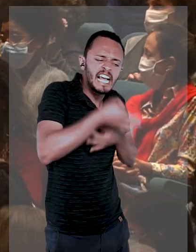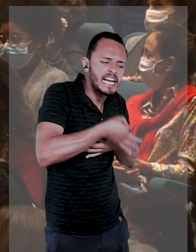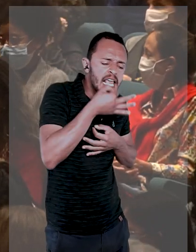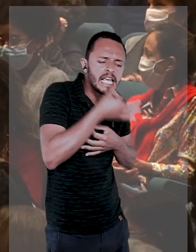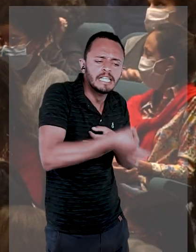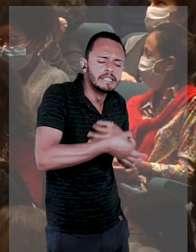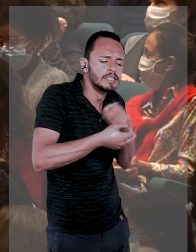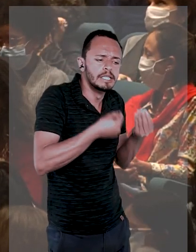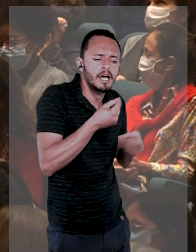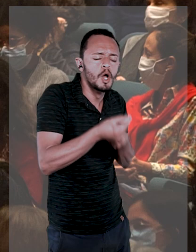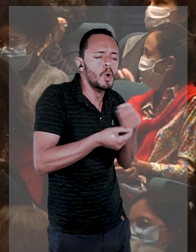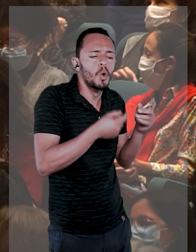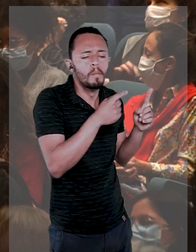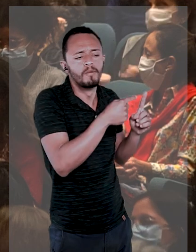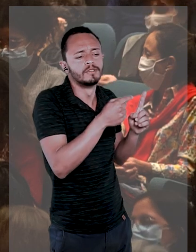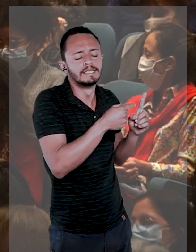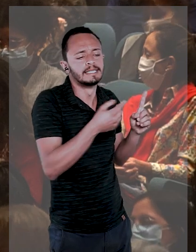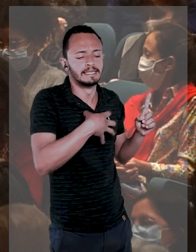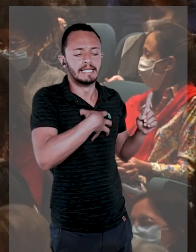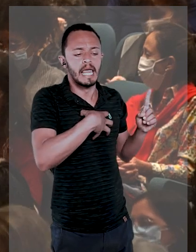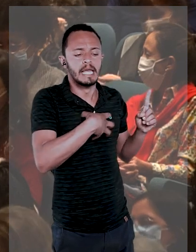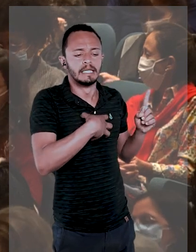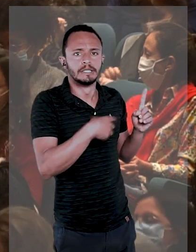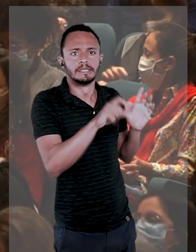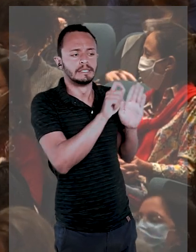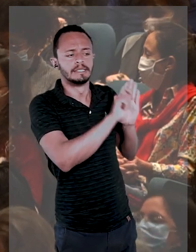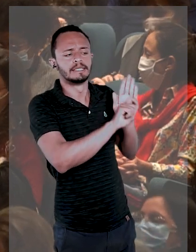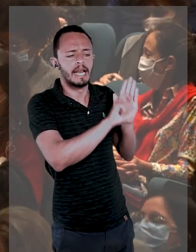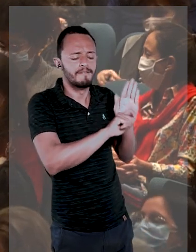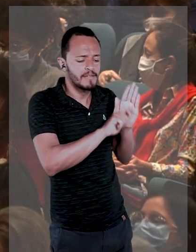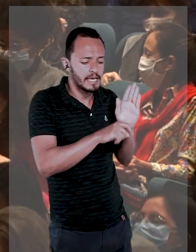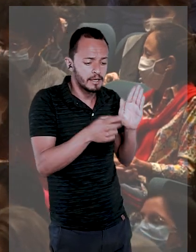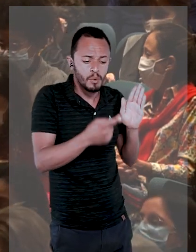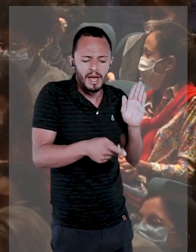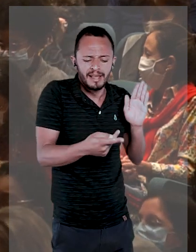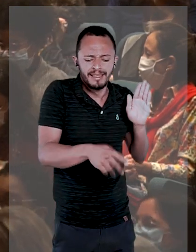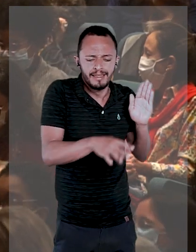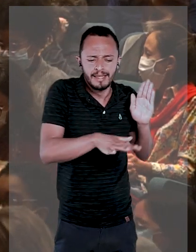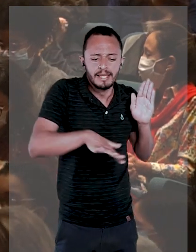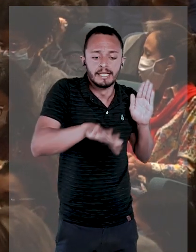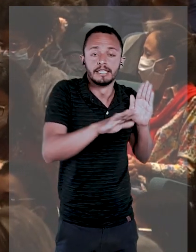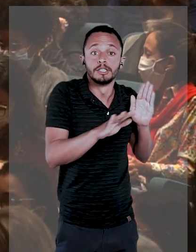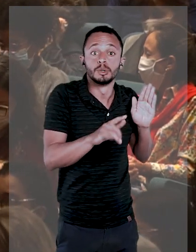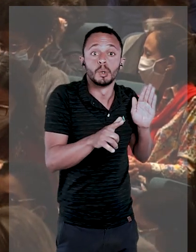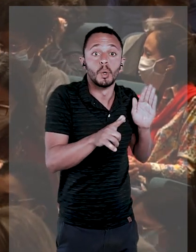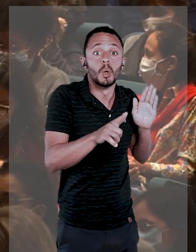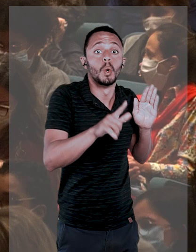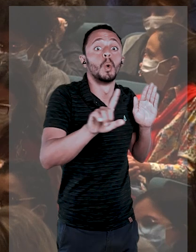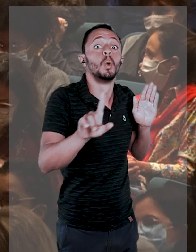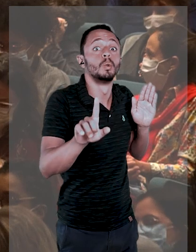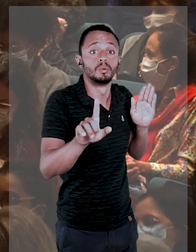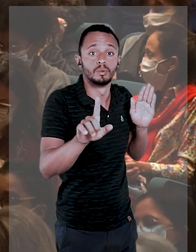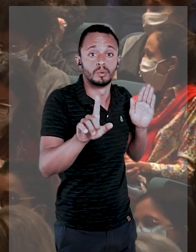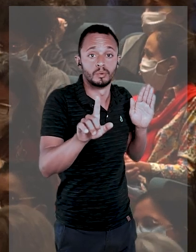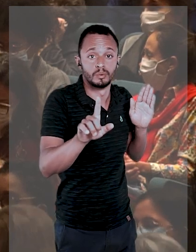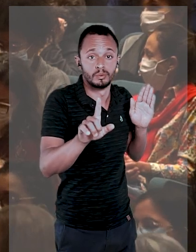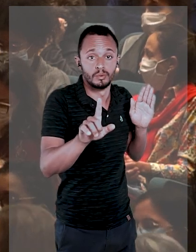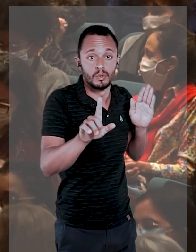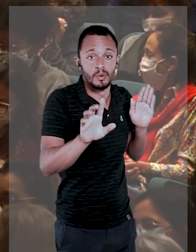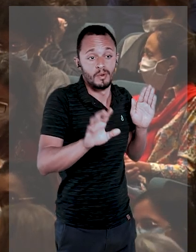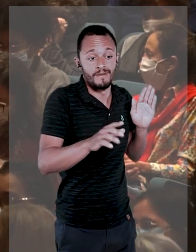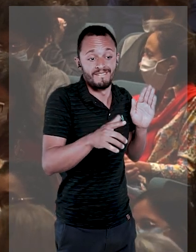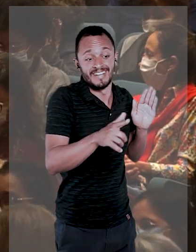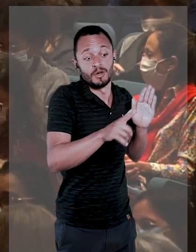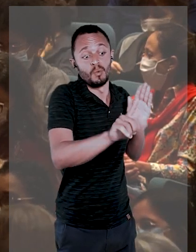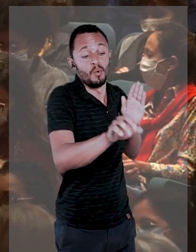recebeu muitas críticas por causa disso e como você se sentiu escrevendo sobre esse